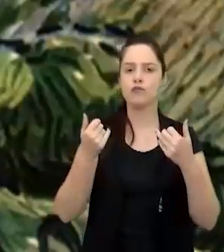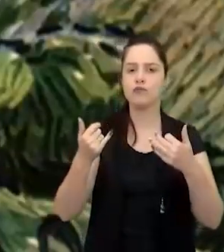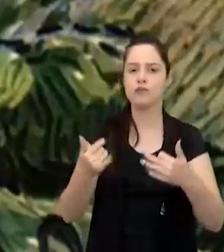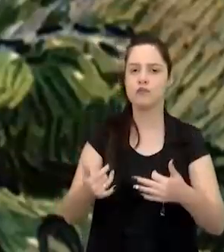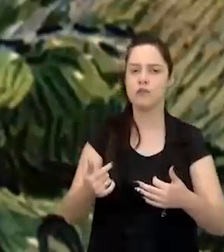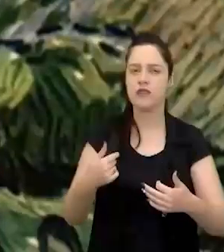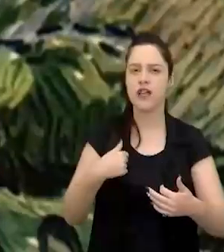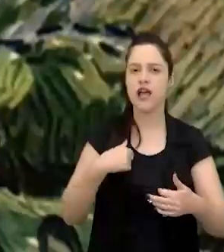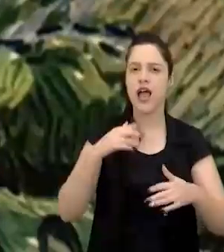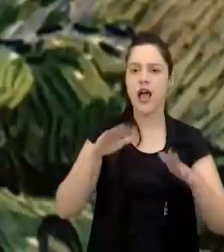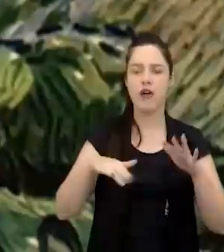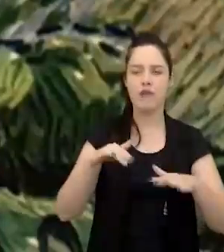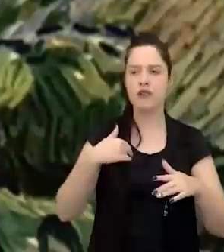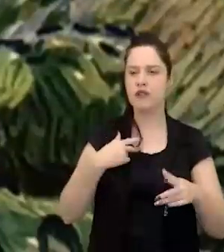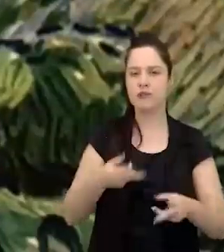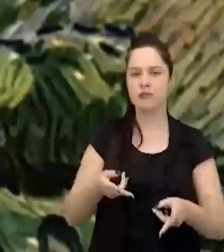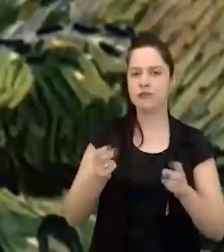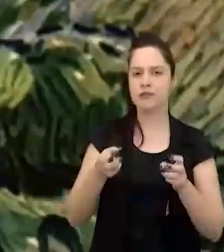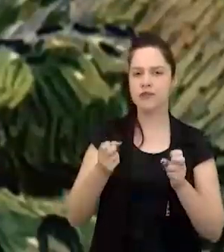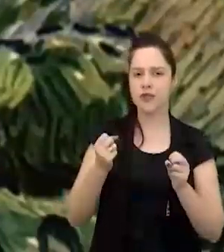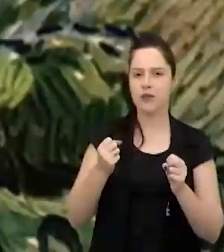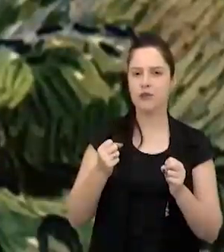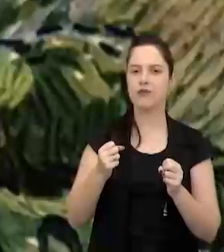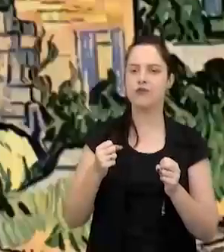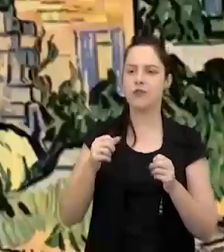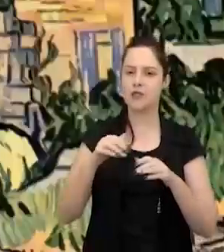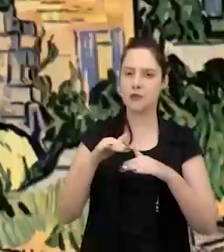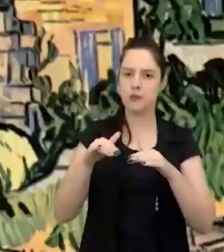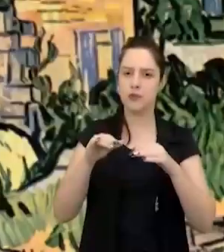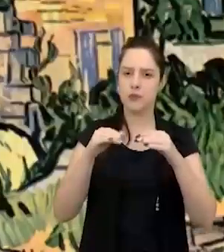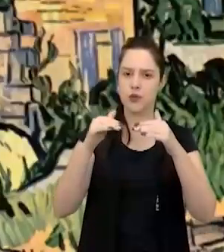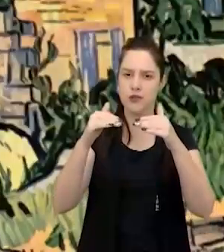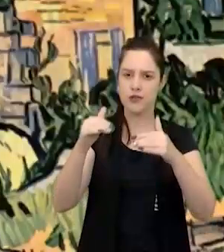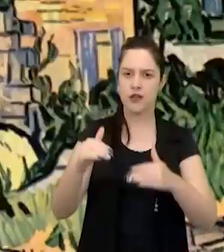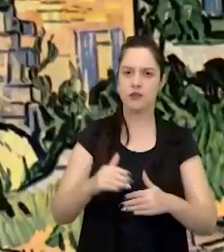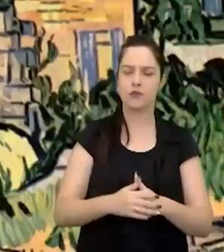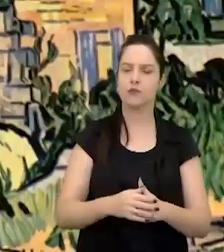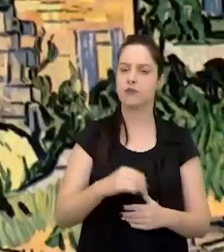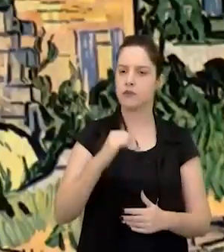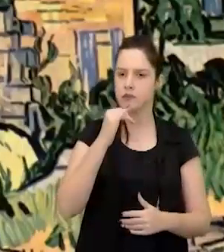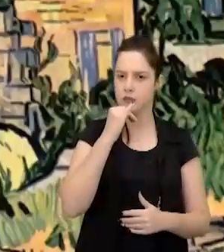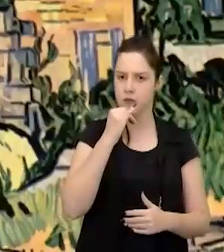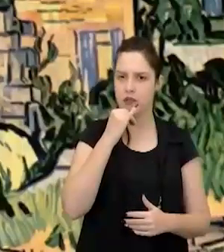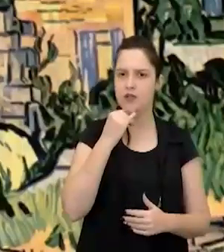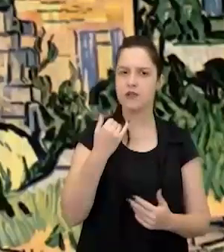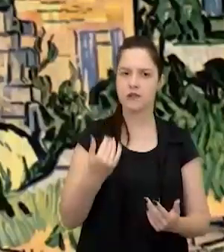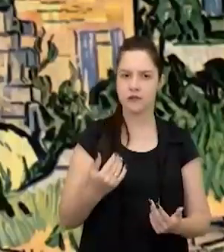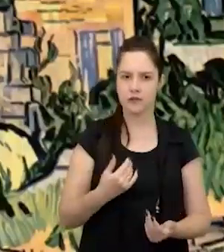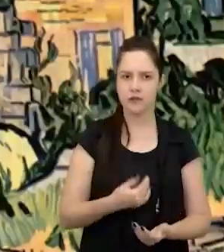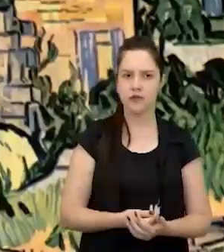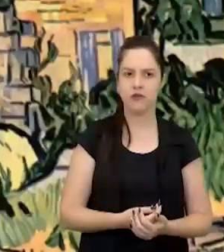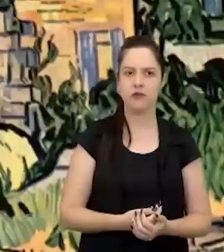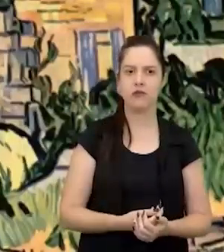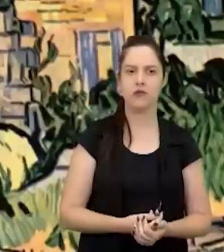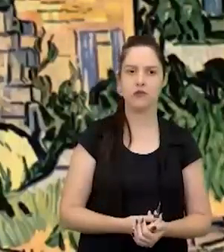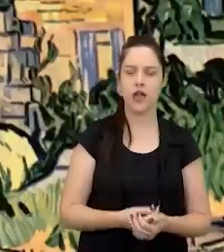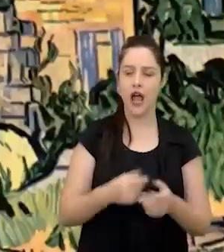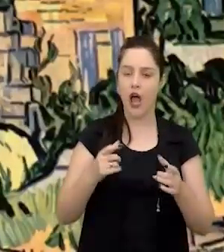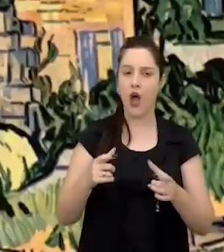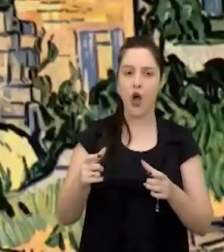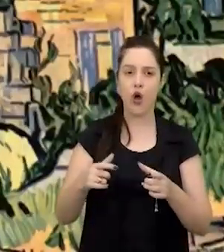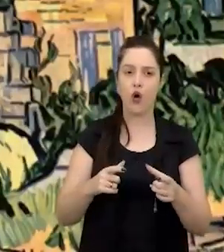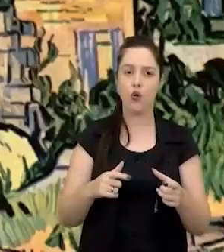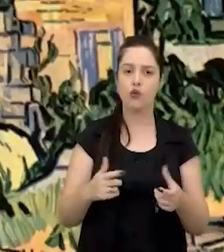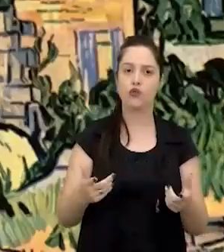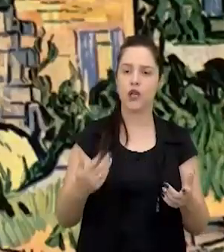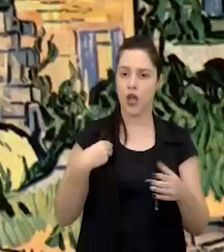não consiga perceber rapidamente esse processo. Tipo um Pollock, por exemplo. Exato. Boa, excelente obra. Ó, fica aí a